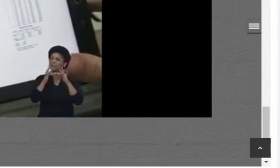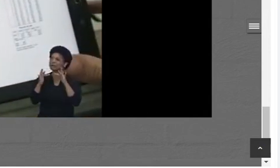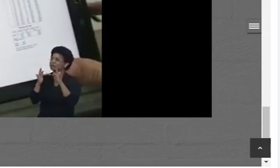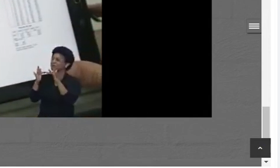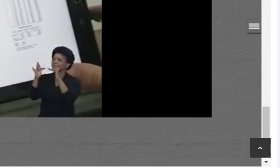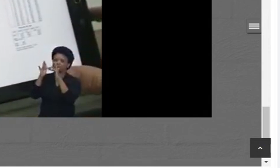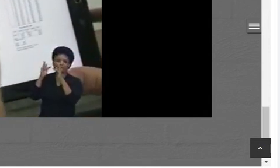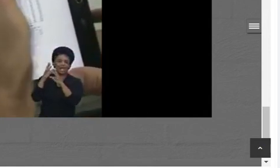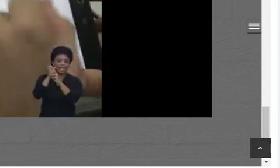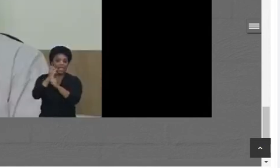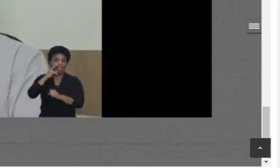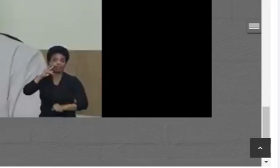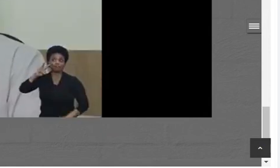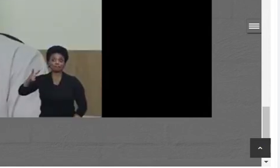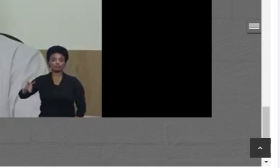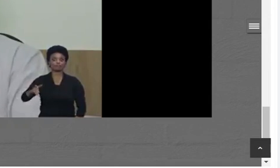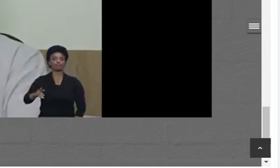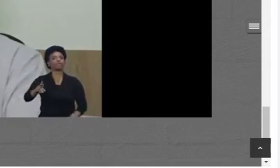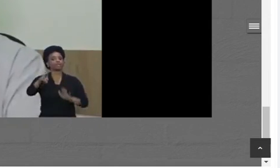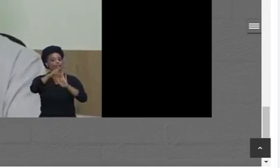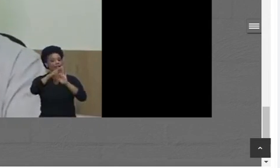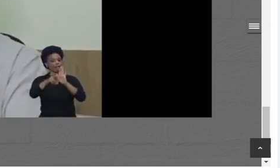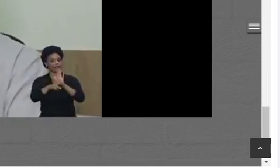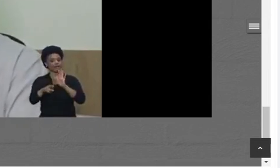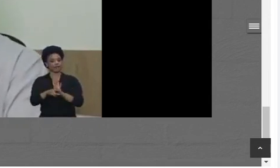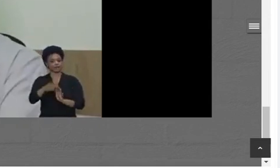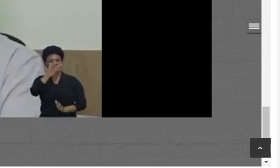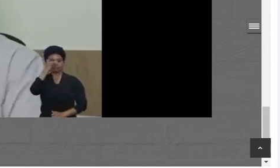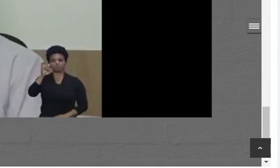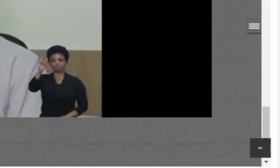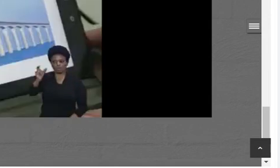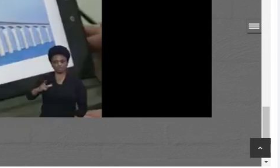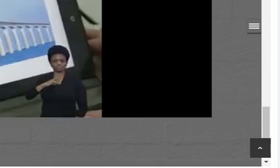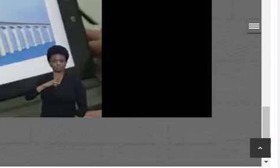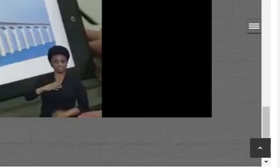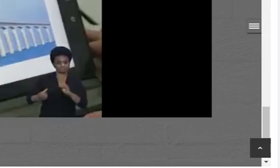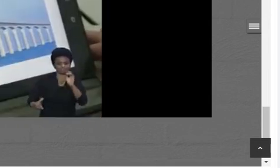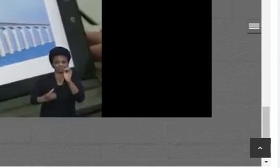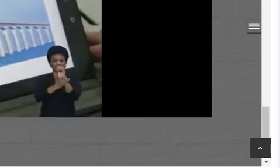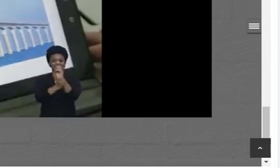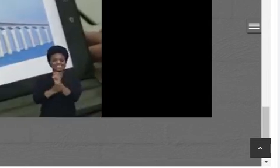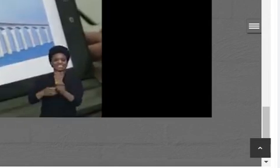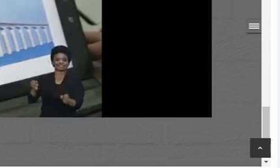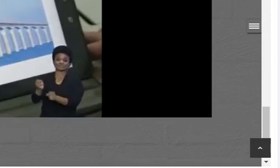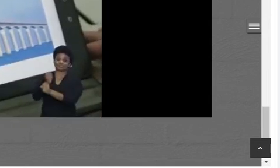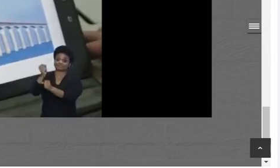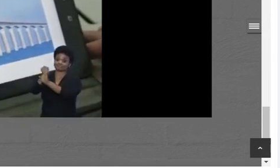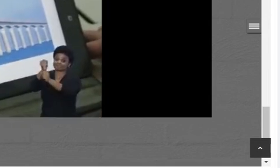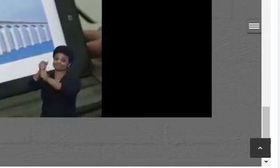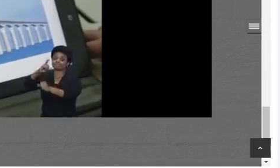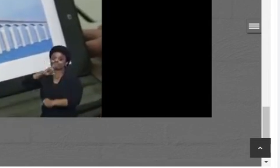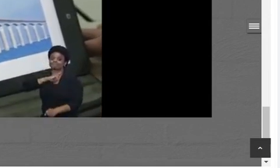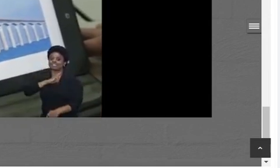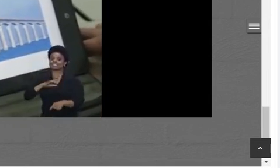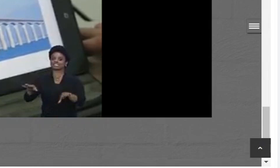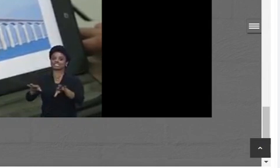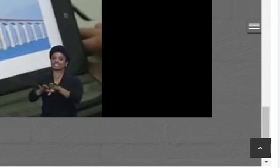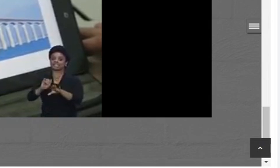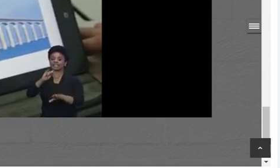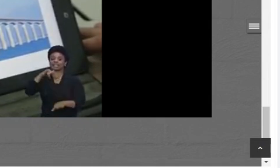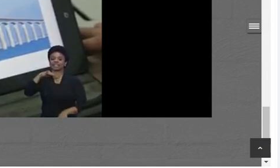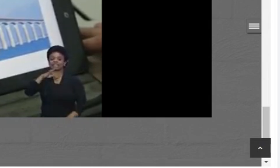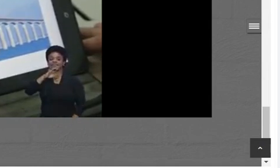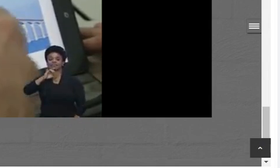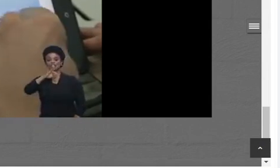as normas técnicas vigentes, garantindo uma habitabilidade e uma segurança da estrutura. Mas temos ainda as obras de infraestrutura,